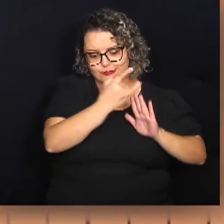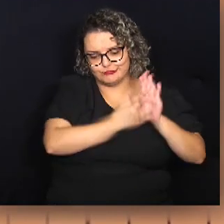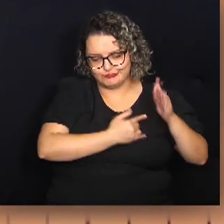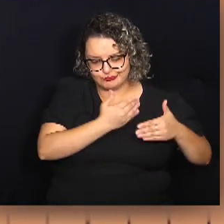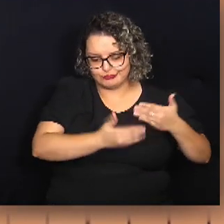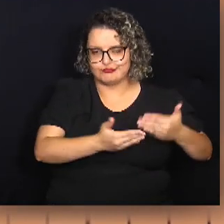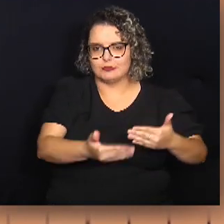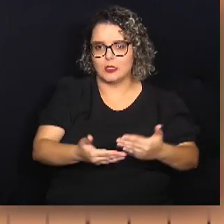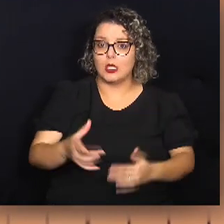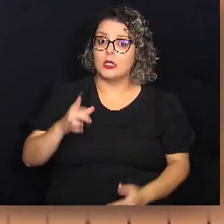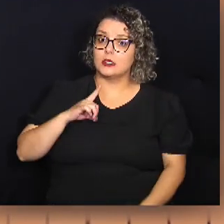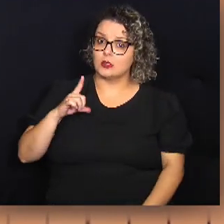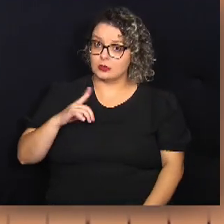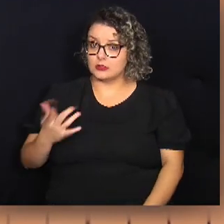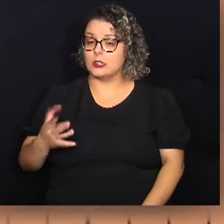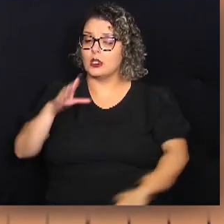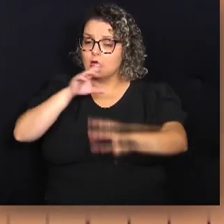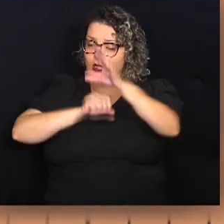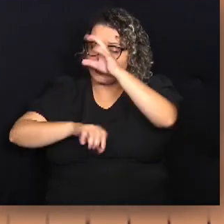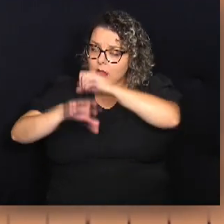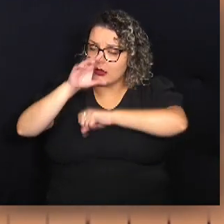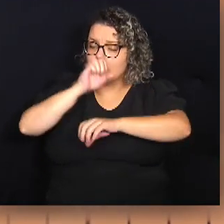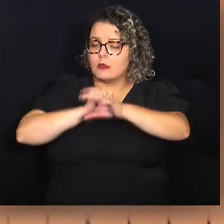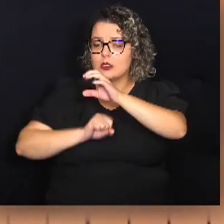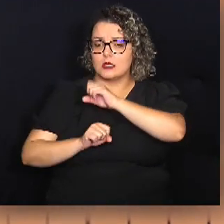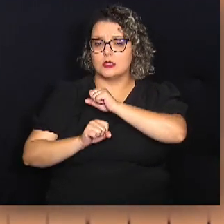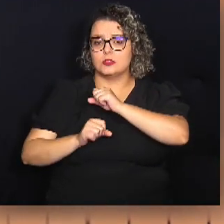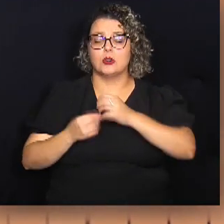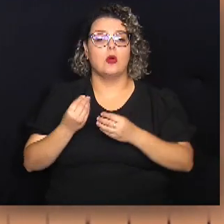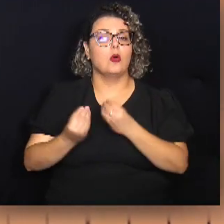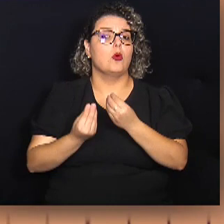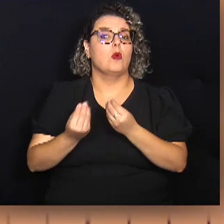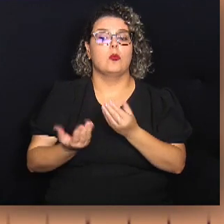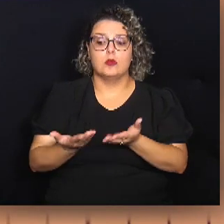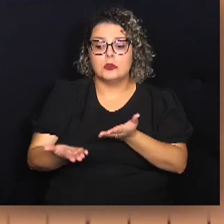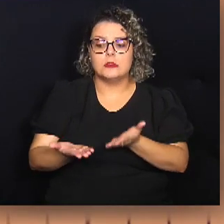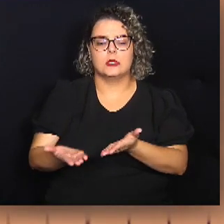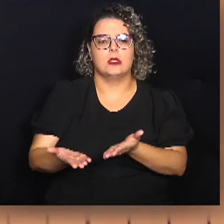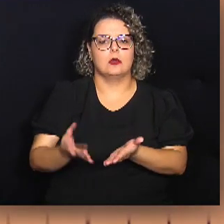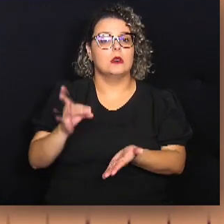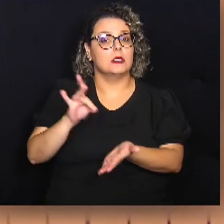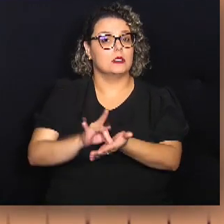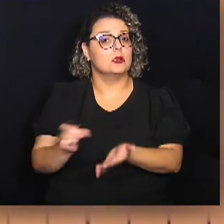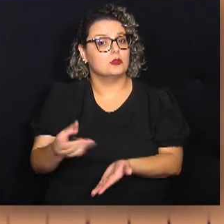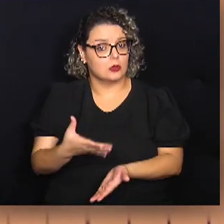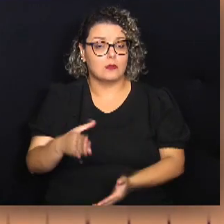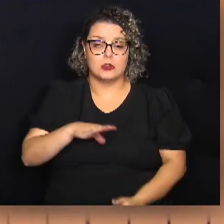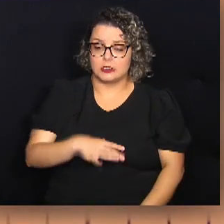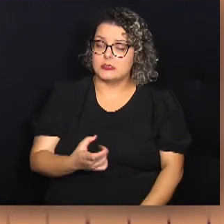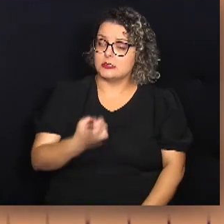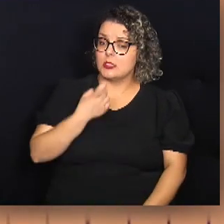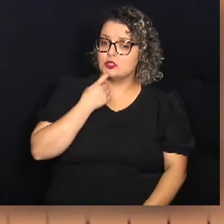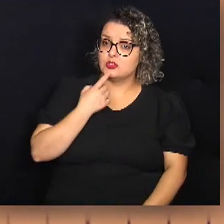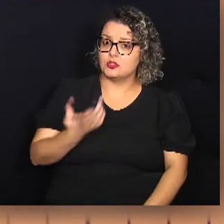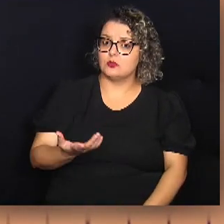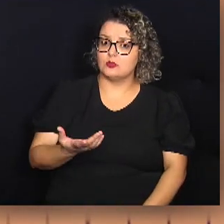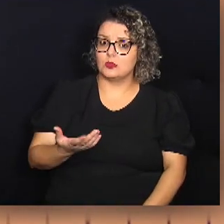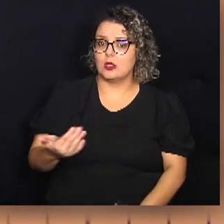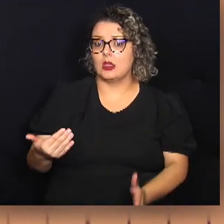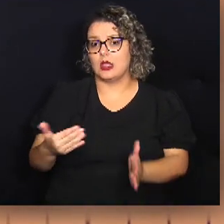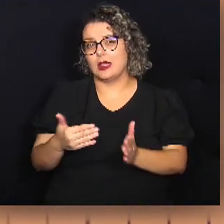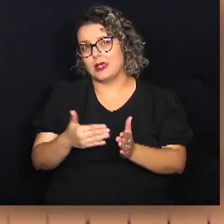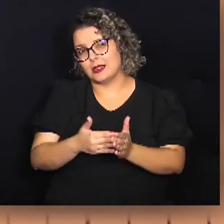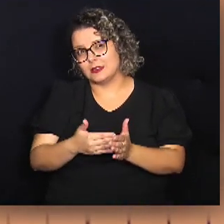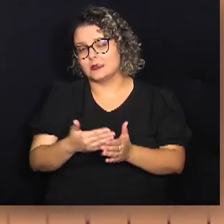gente tem aprendido, né, como lidar com essa nova realidade no município de Campinas. Até